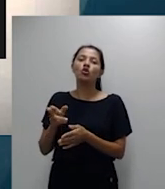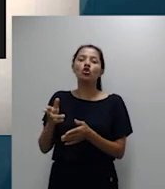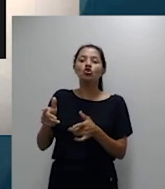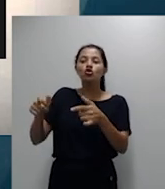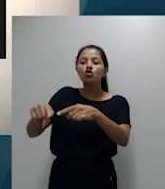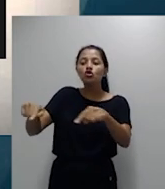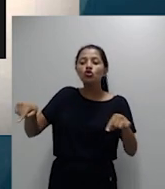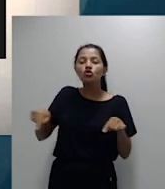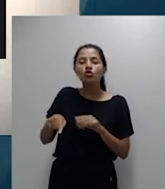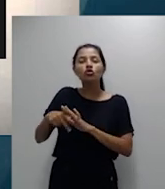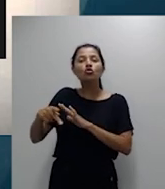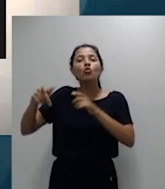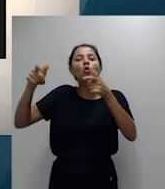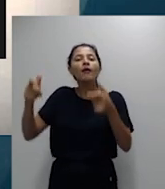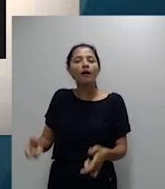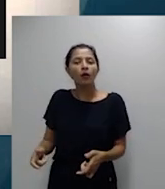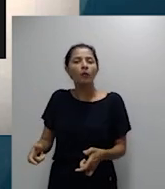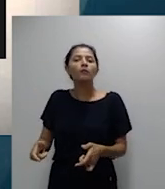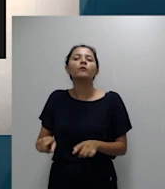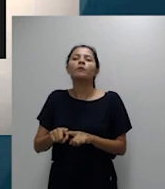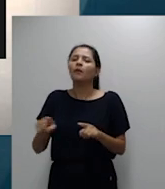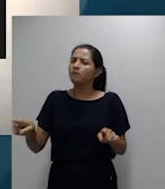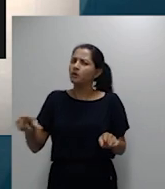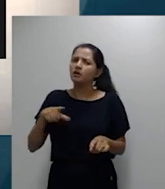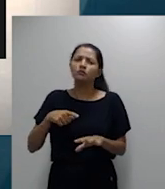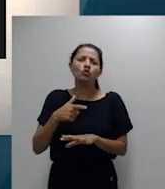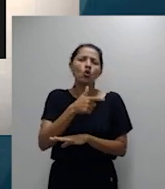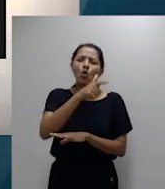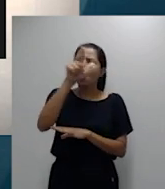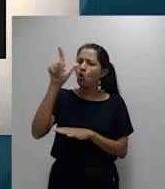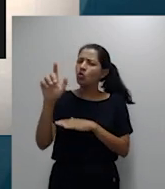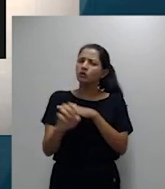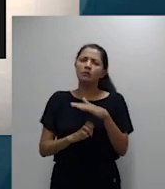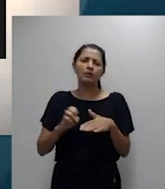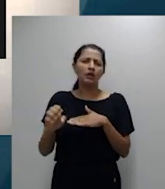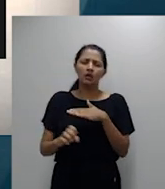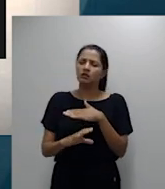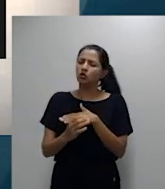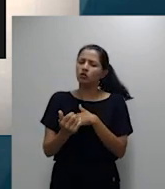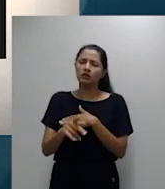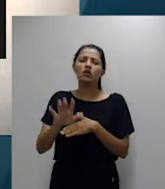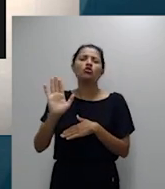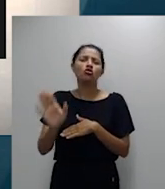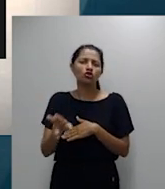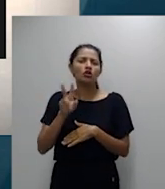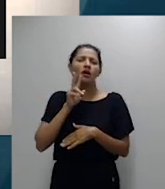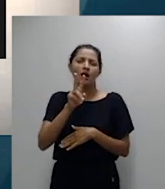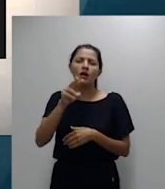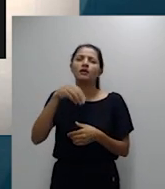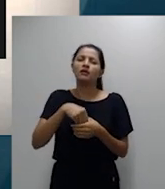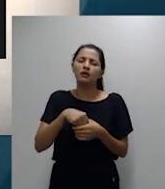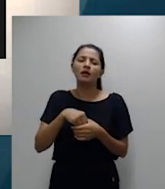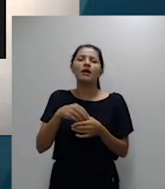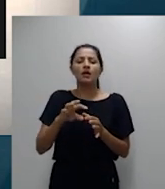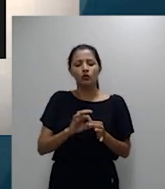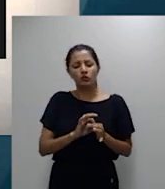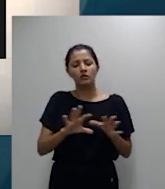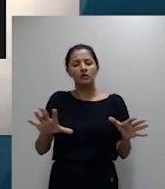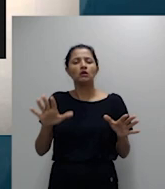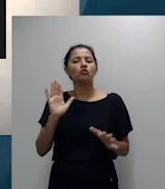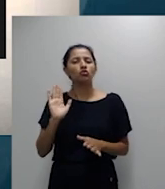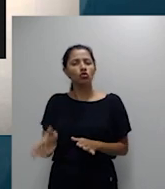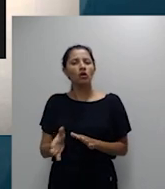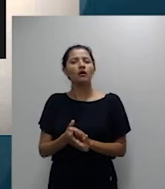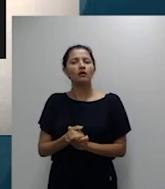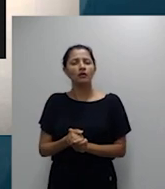de rodovia mesmo e fácil de outra concessionária a revista essa essa autorização prevista